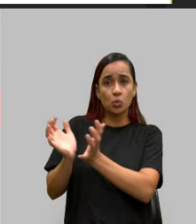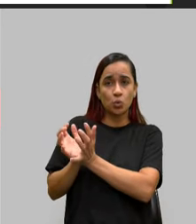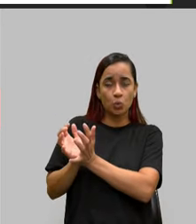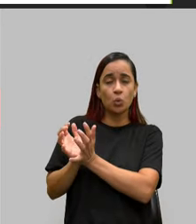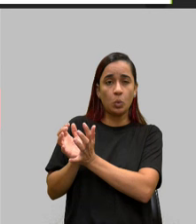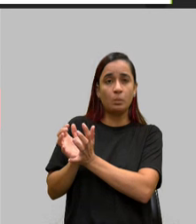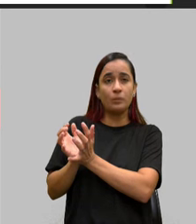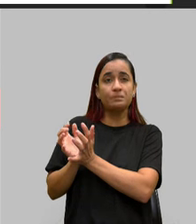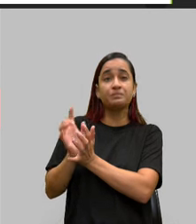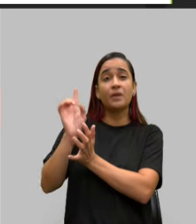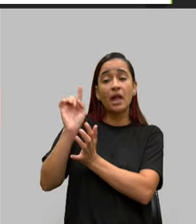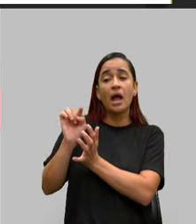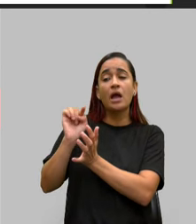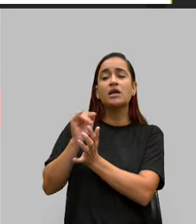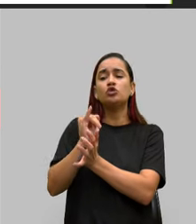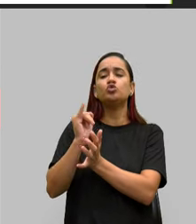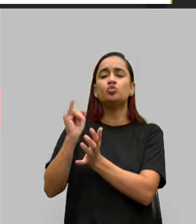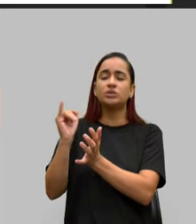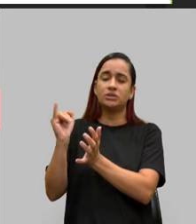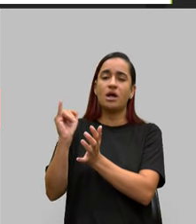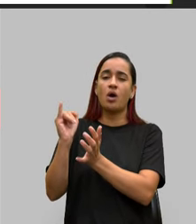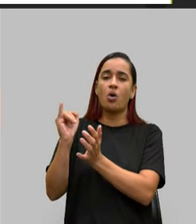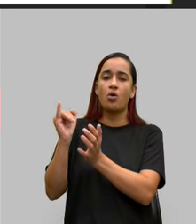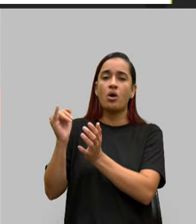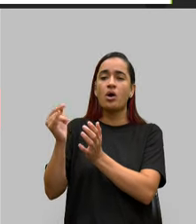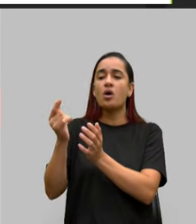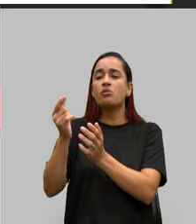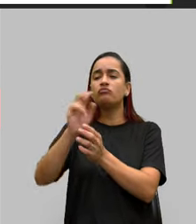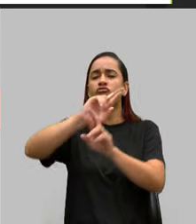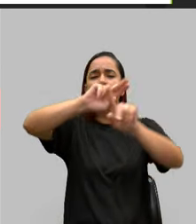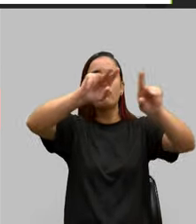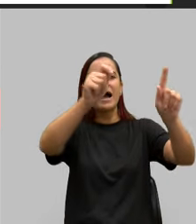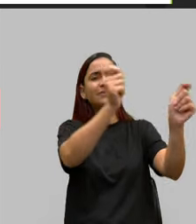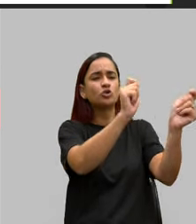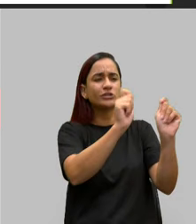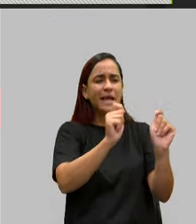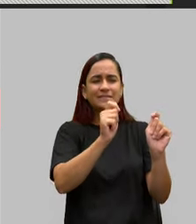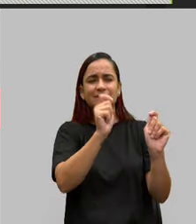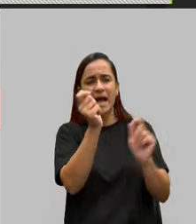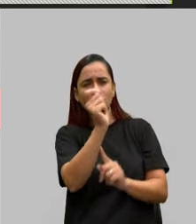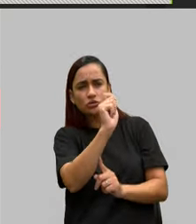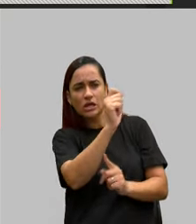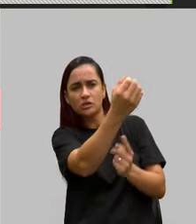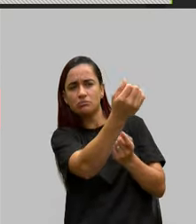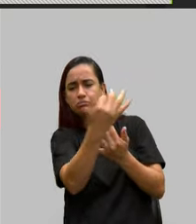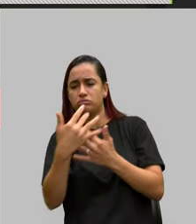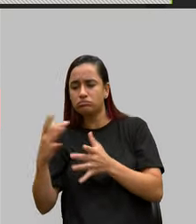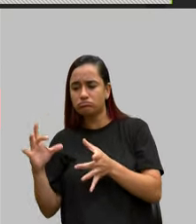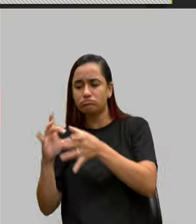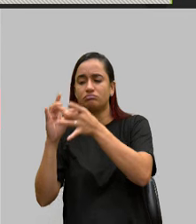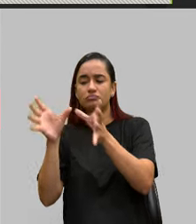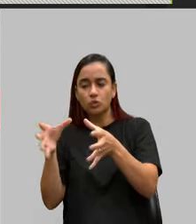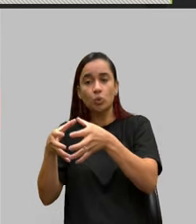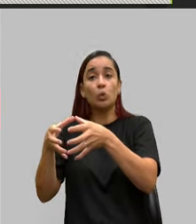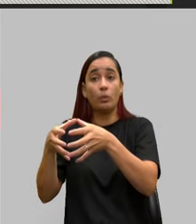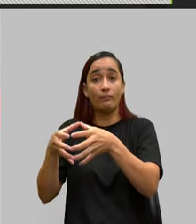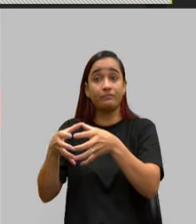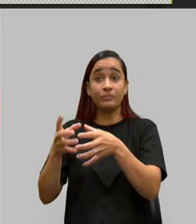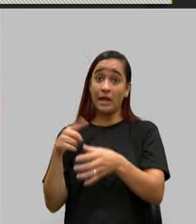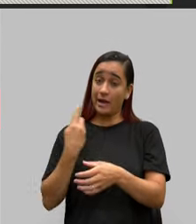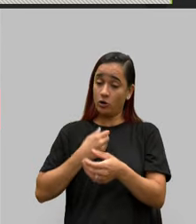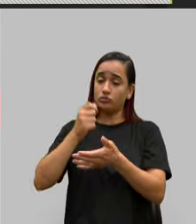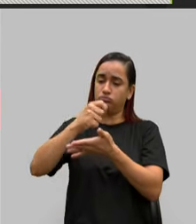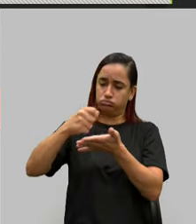que é uma uma instituição que agrega associações no mundo inteiro nós fizemos essas cartas e entre uma